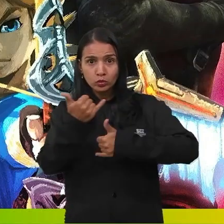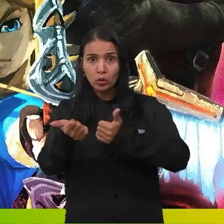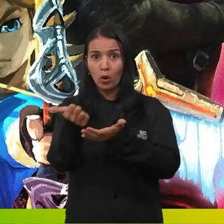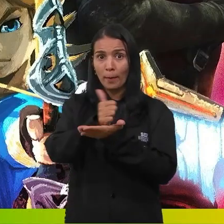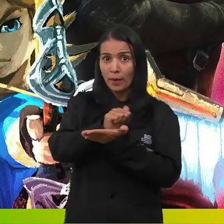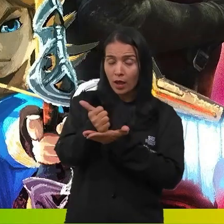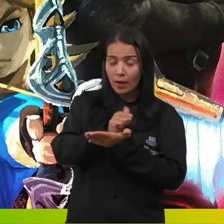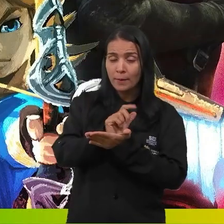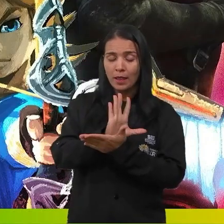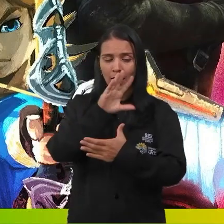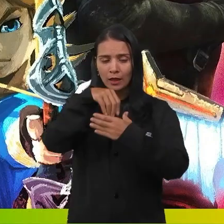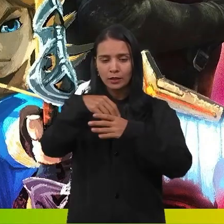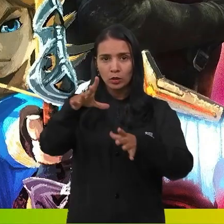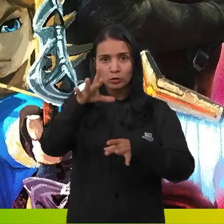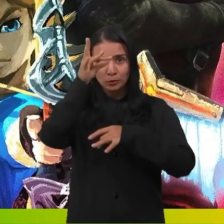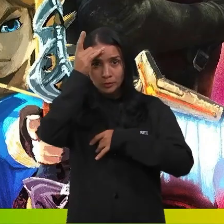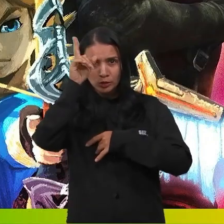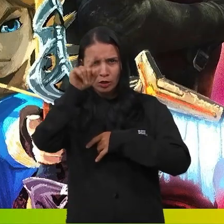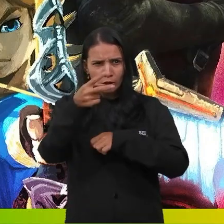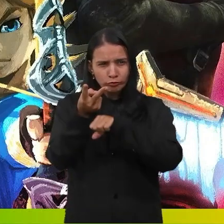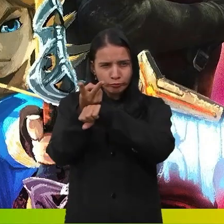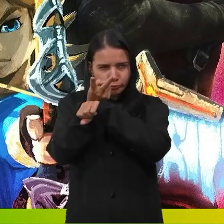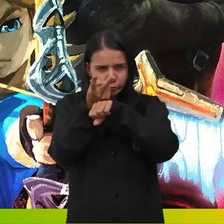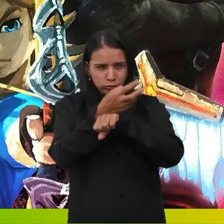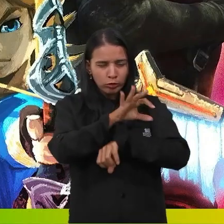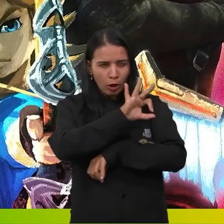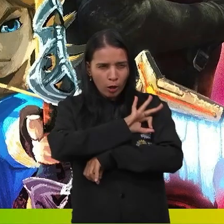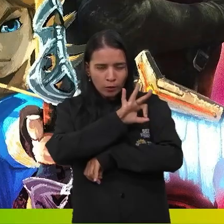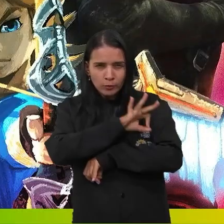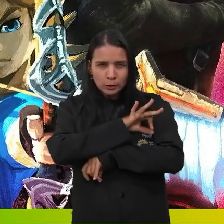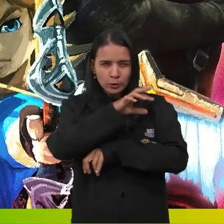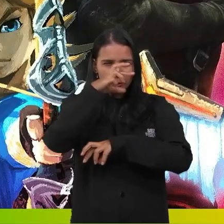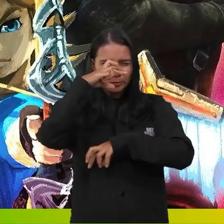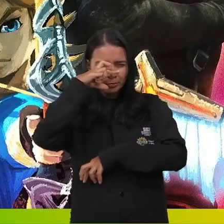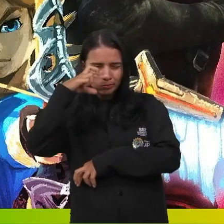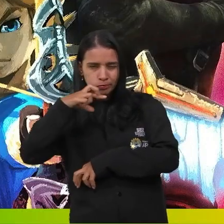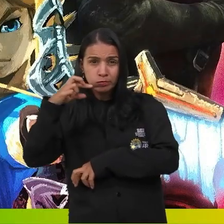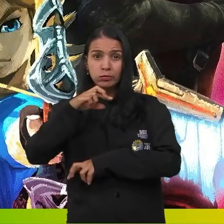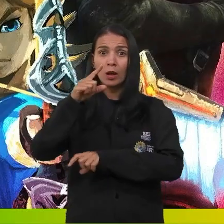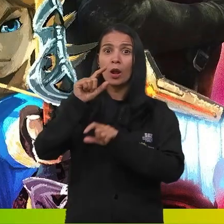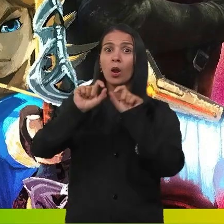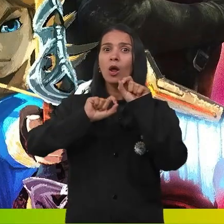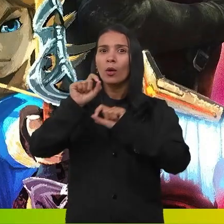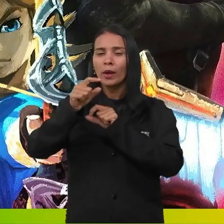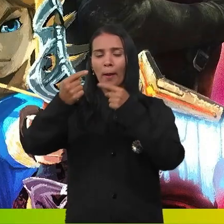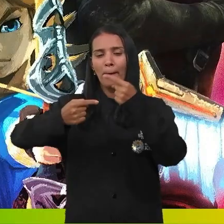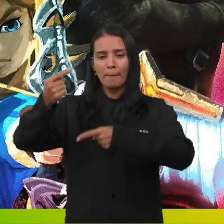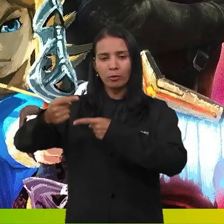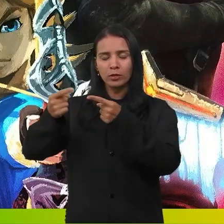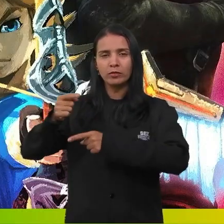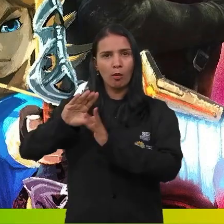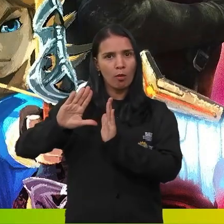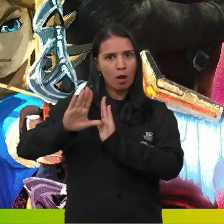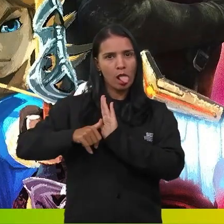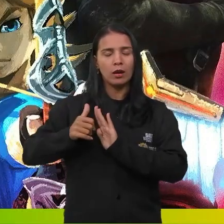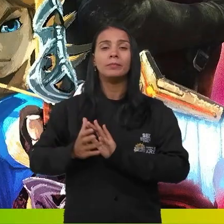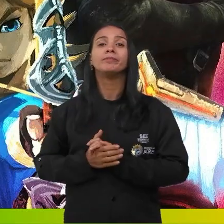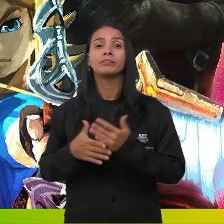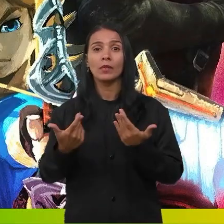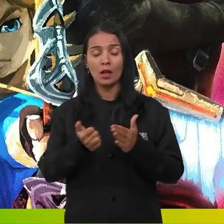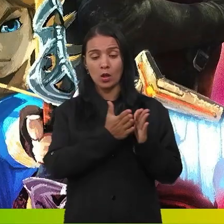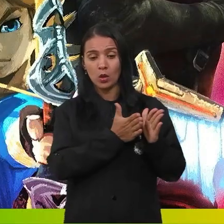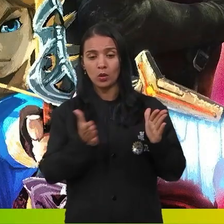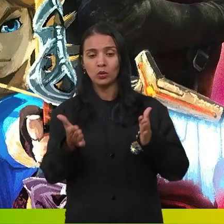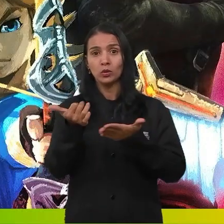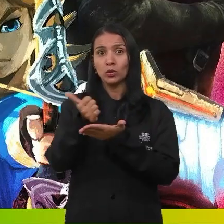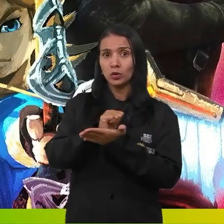investigativo, explorando pistas para desvendar um caso de corrupção política. Durante o jogo, são utilizados vídeos